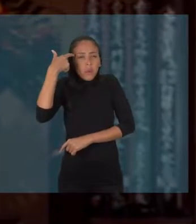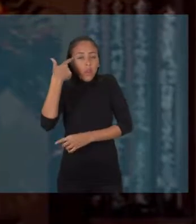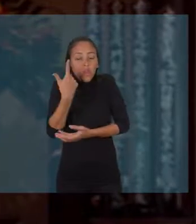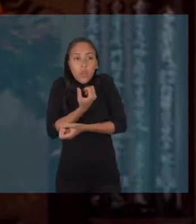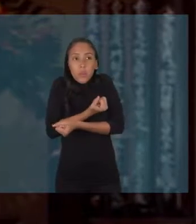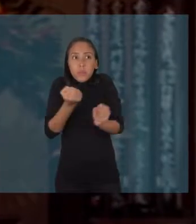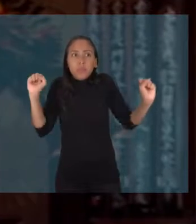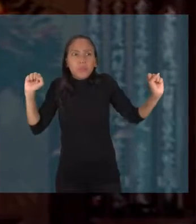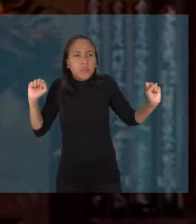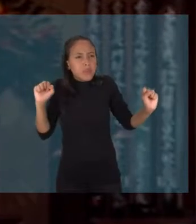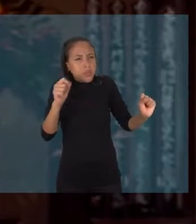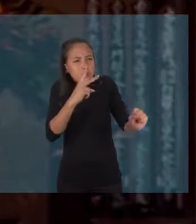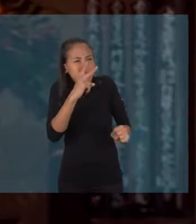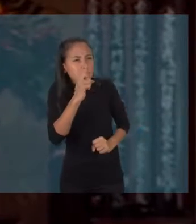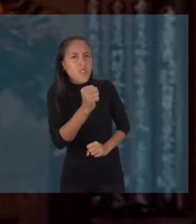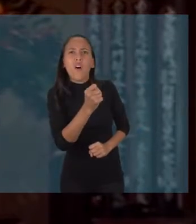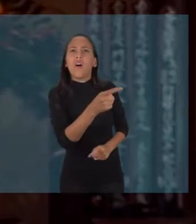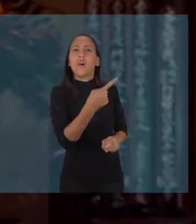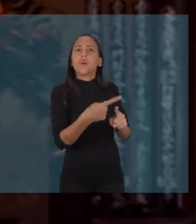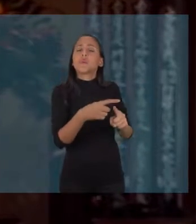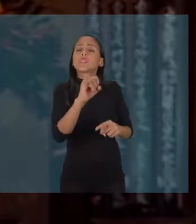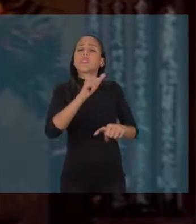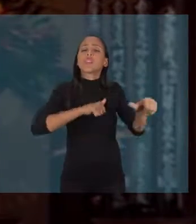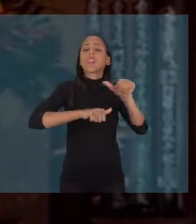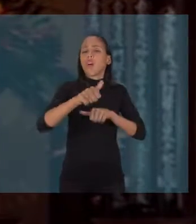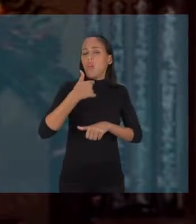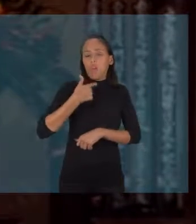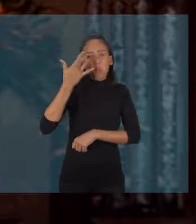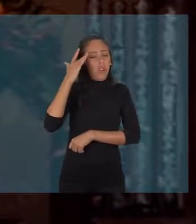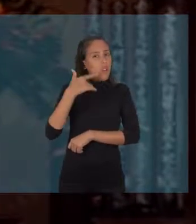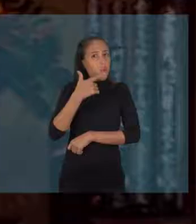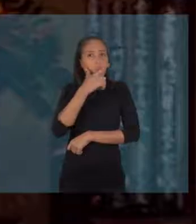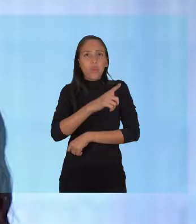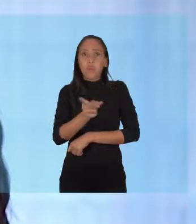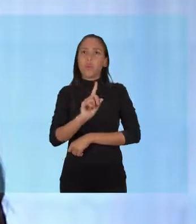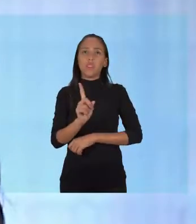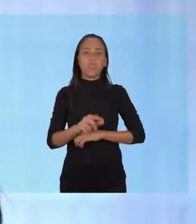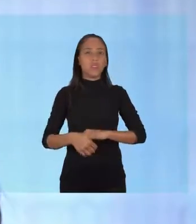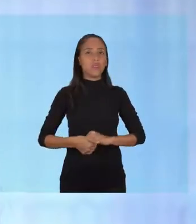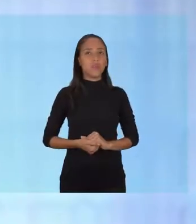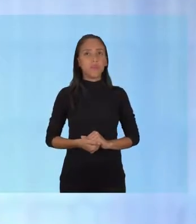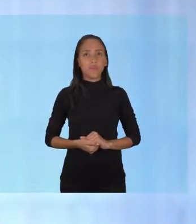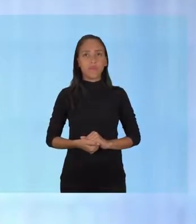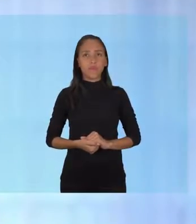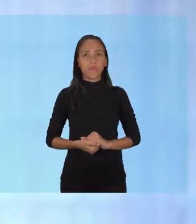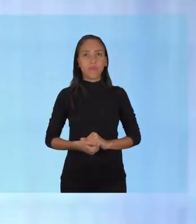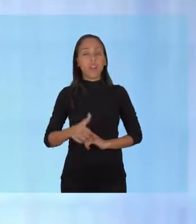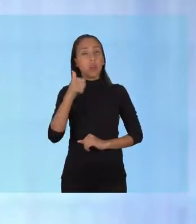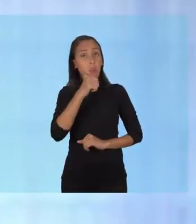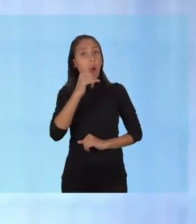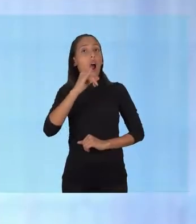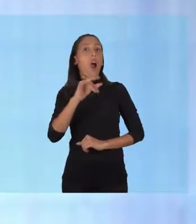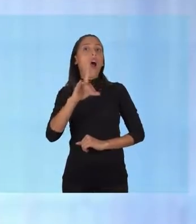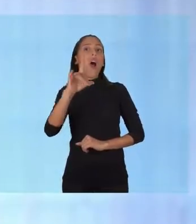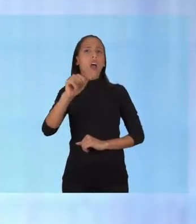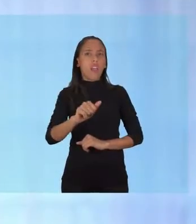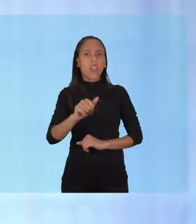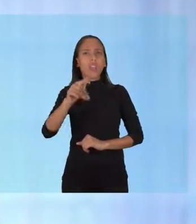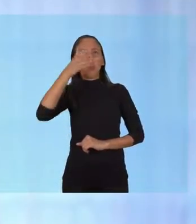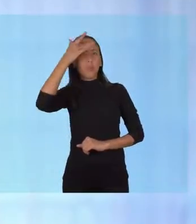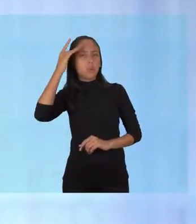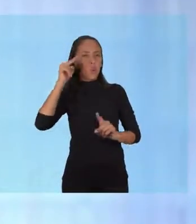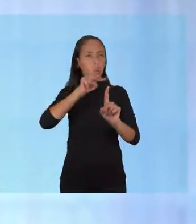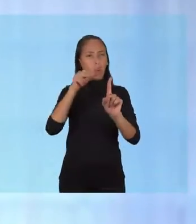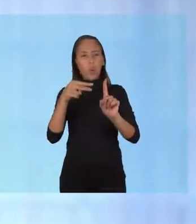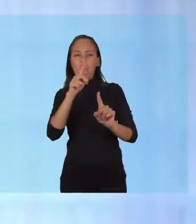sei se talvez na pele delas eu conseguiria ser tão forte. A mulher ainda é vista como a submissa,